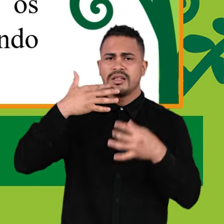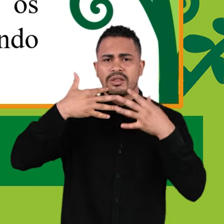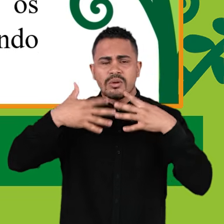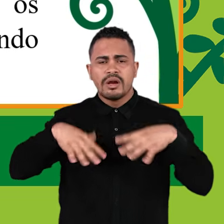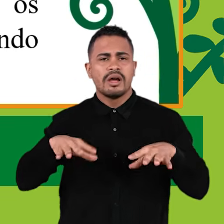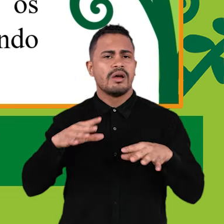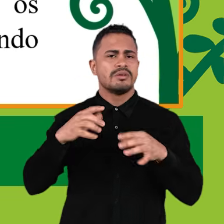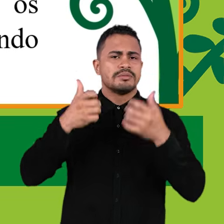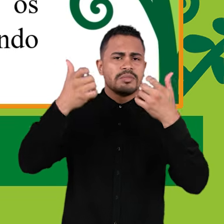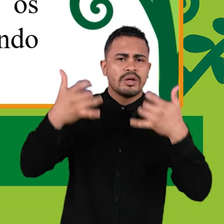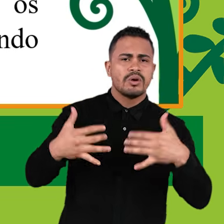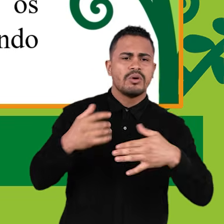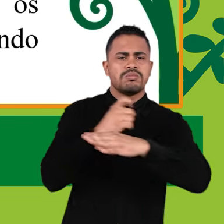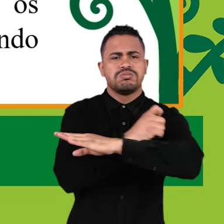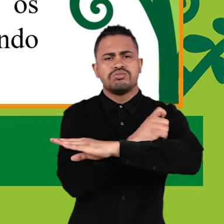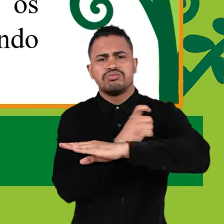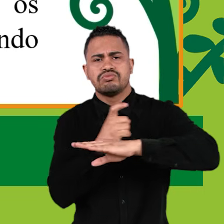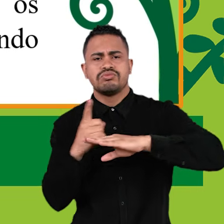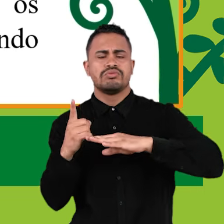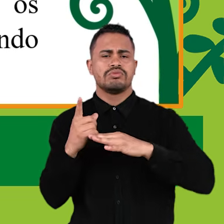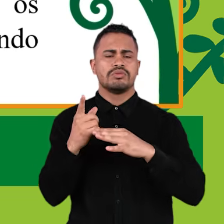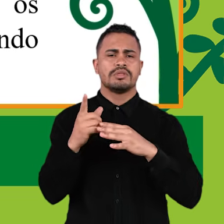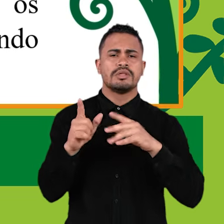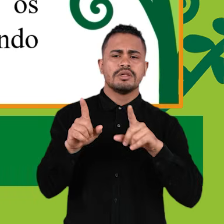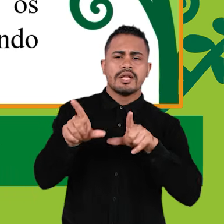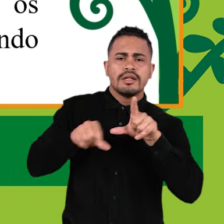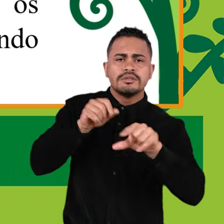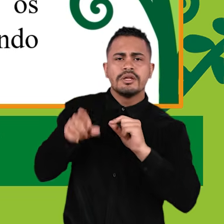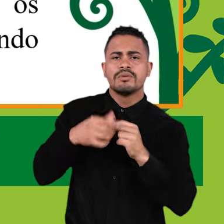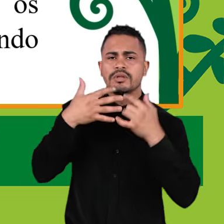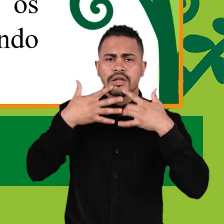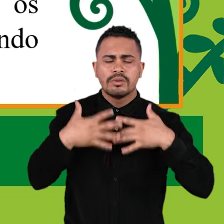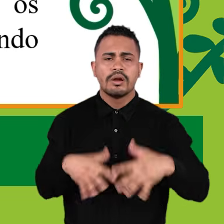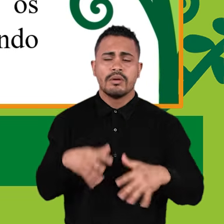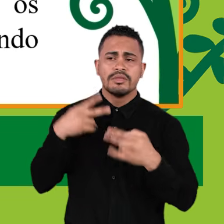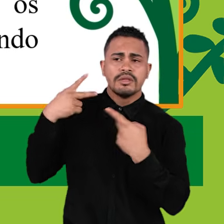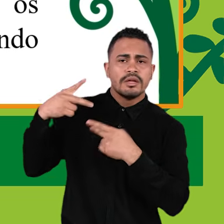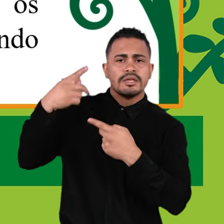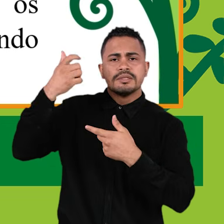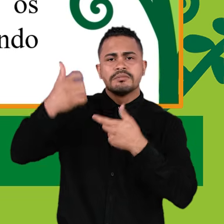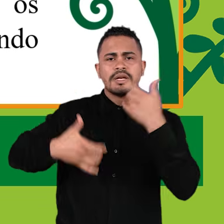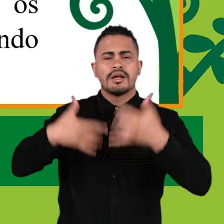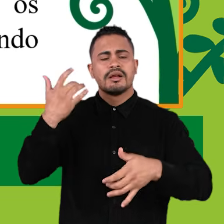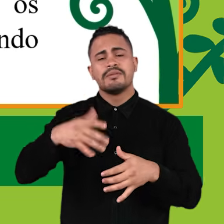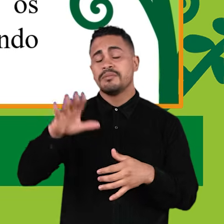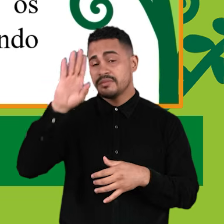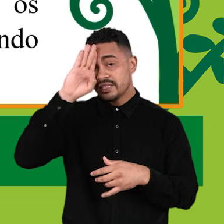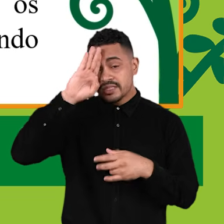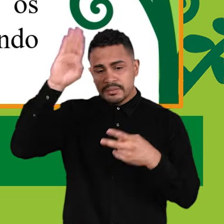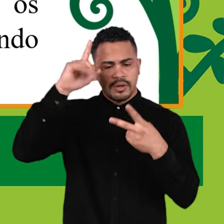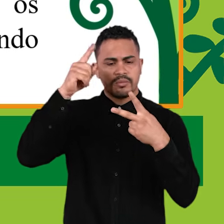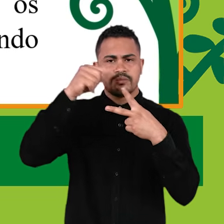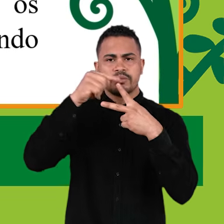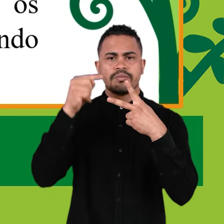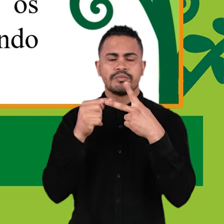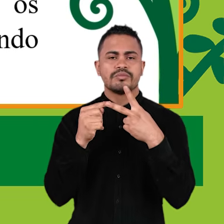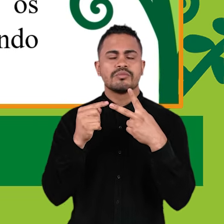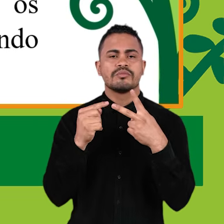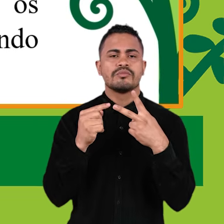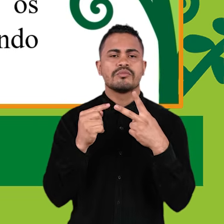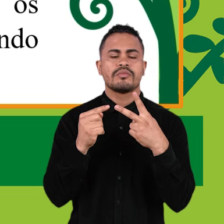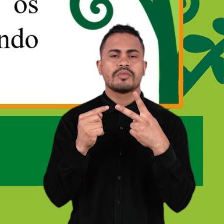a ideia da evolução por seleção natural. Então, o Darwin, ele dizia, né, quais são as duas premissas principais